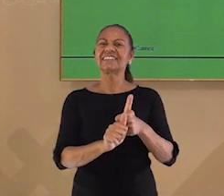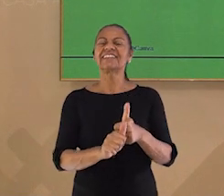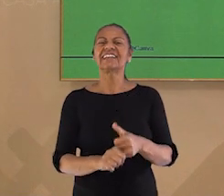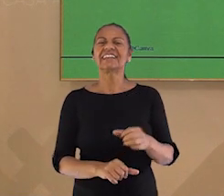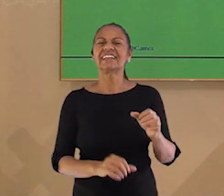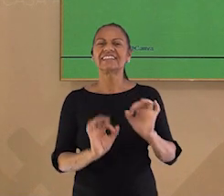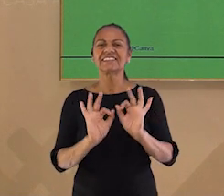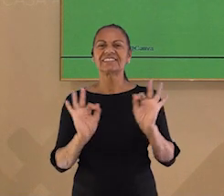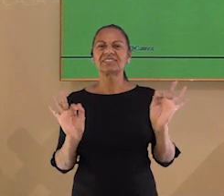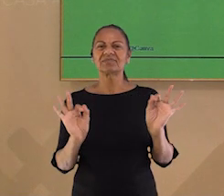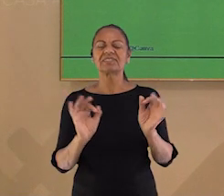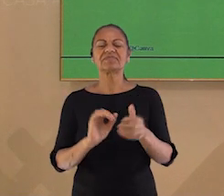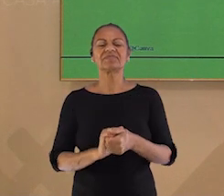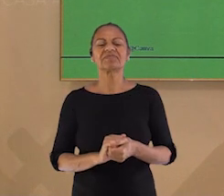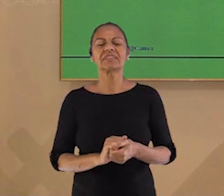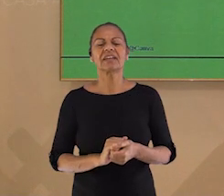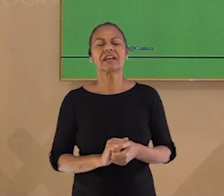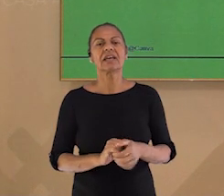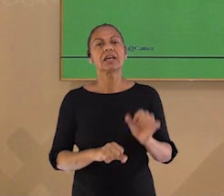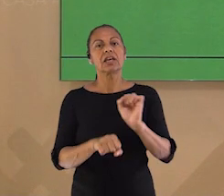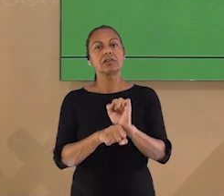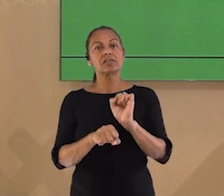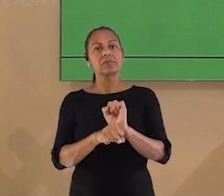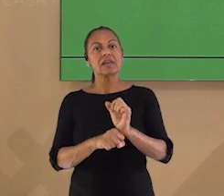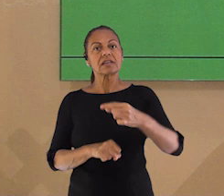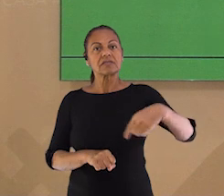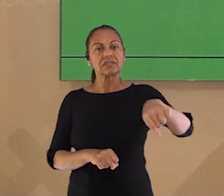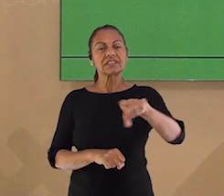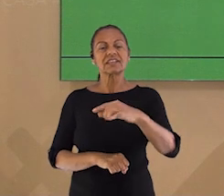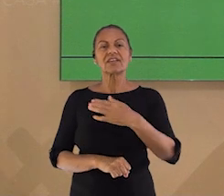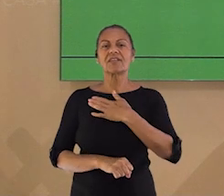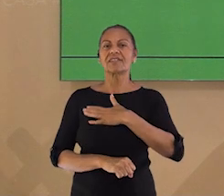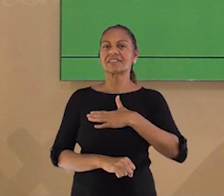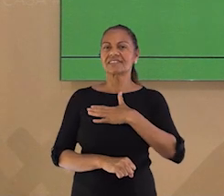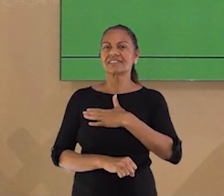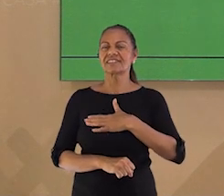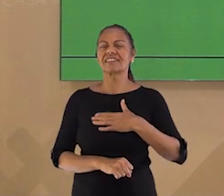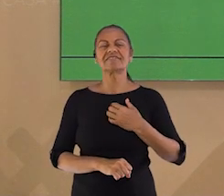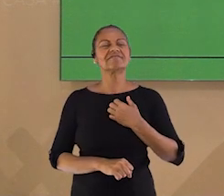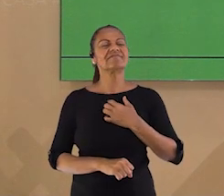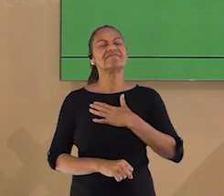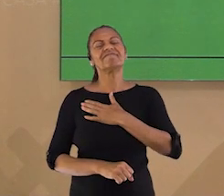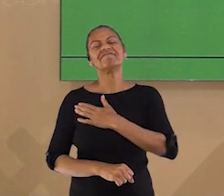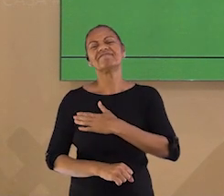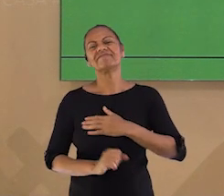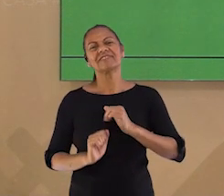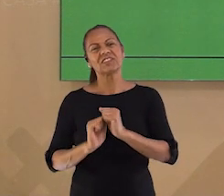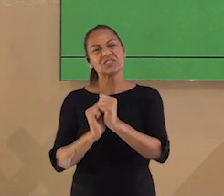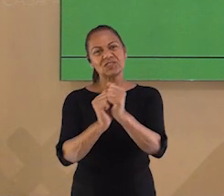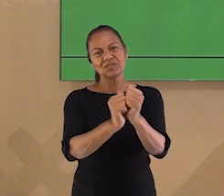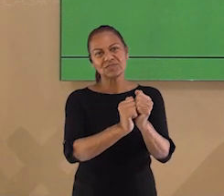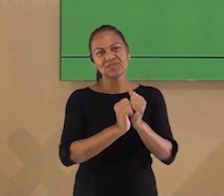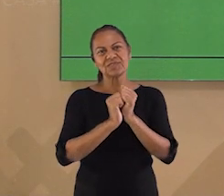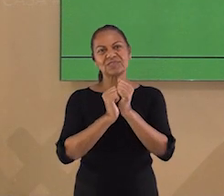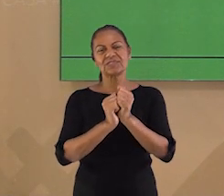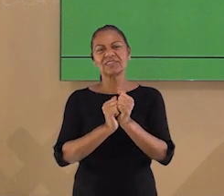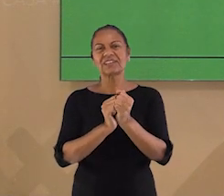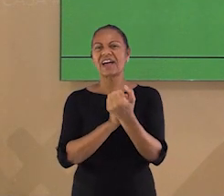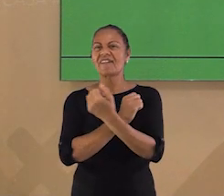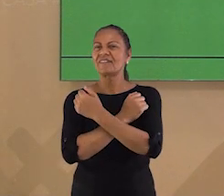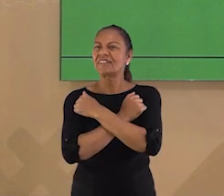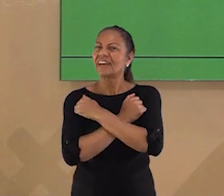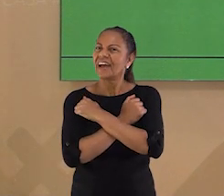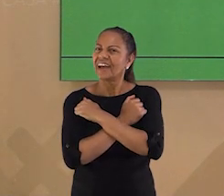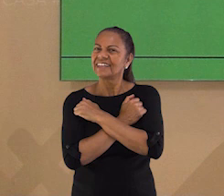Viu como é simples? Eu espero que você tenha gostado. Foi uma satisfação enorme estar com